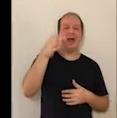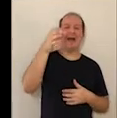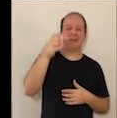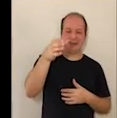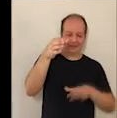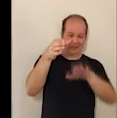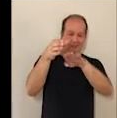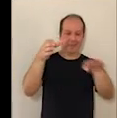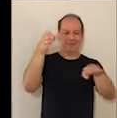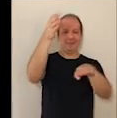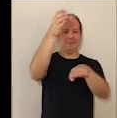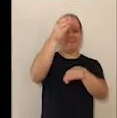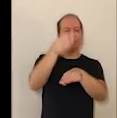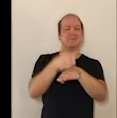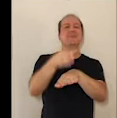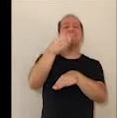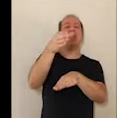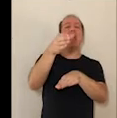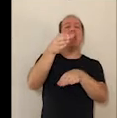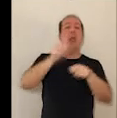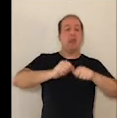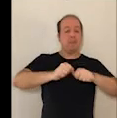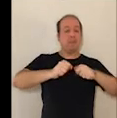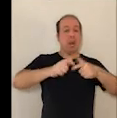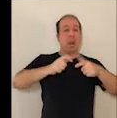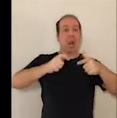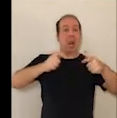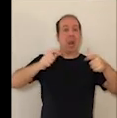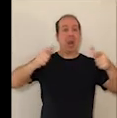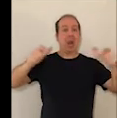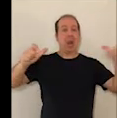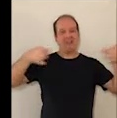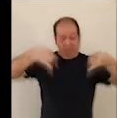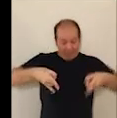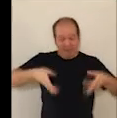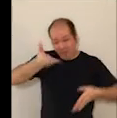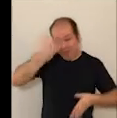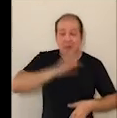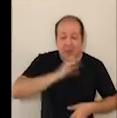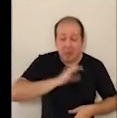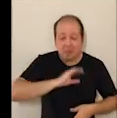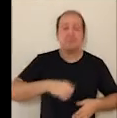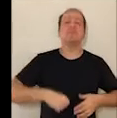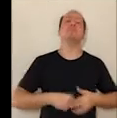e coloca-a na mesa. É crescei e multiplicai-vos. Pra cama, depressa.